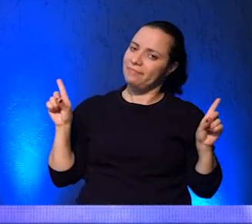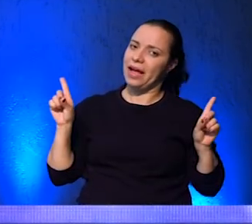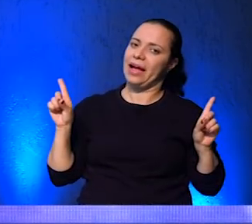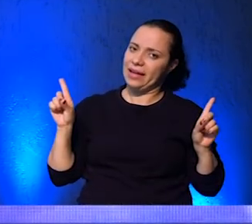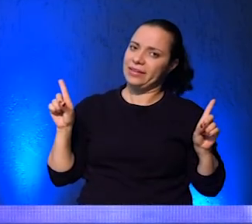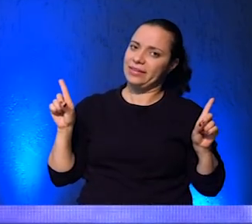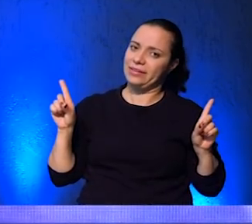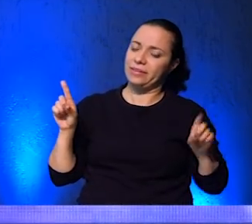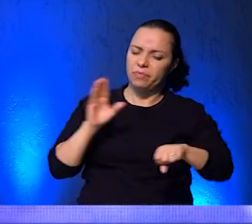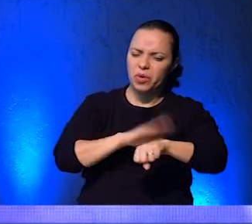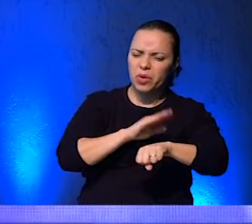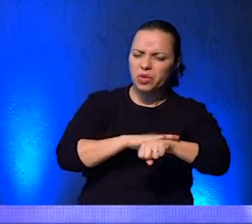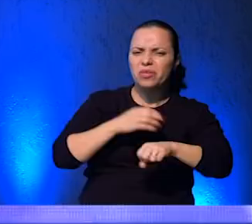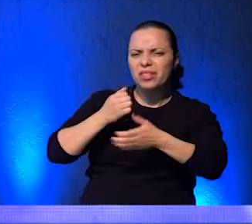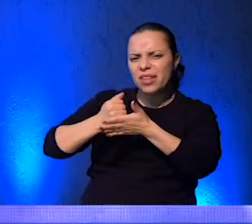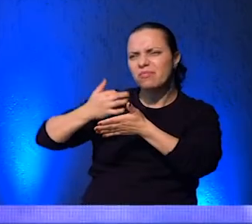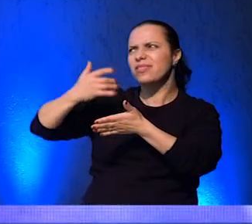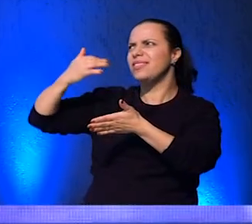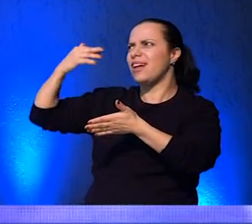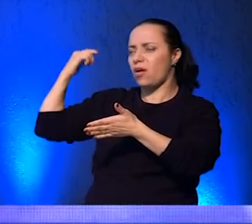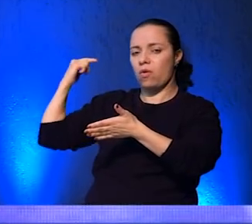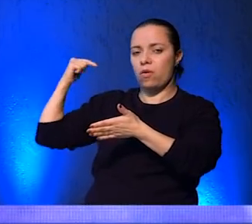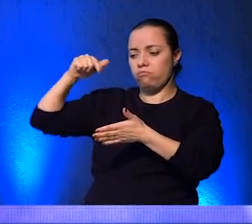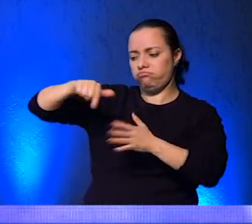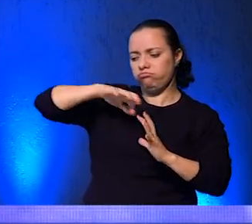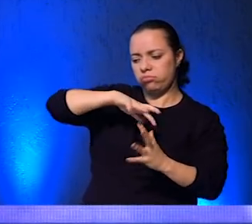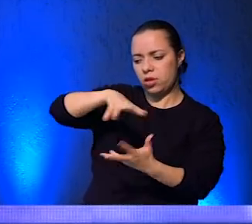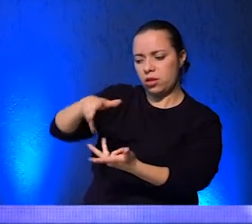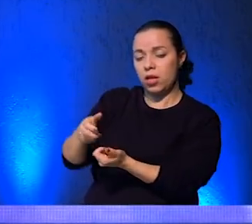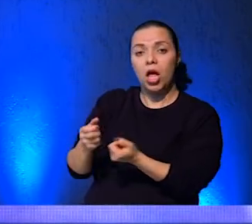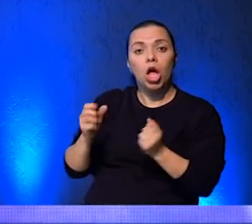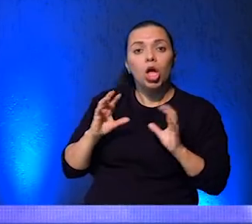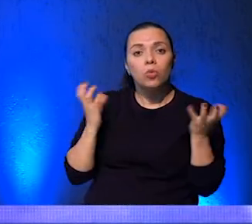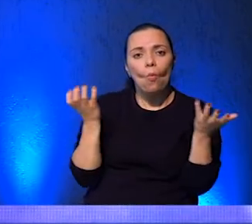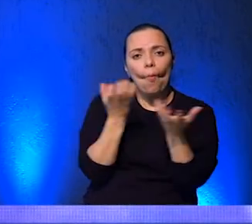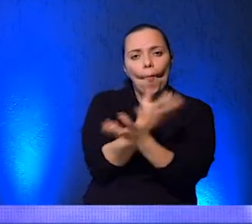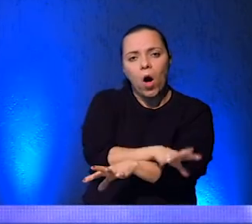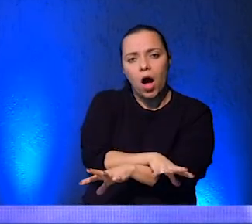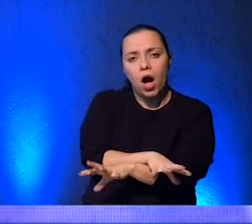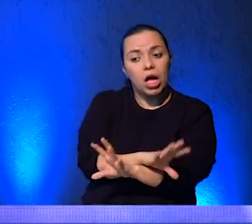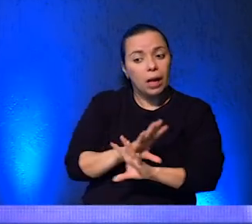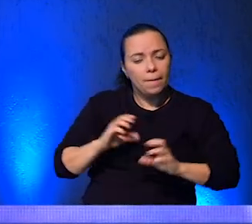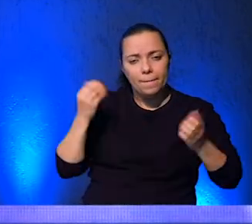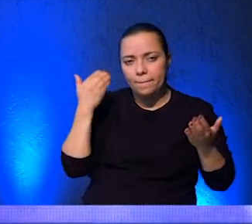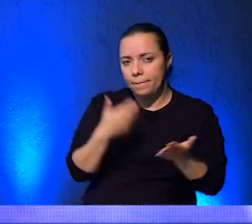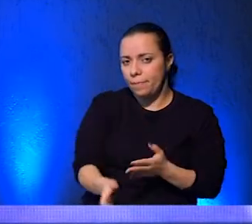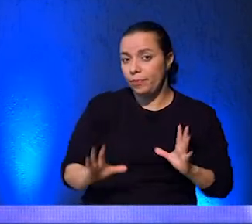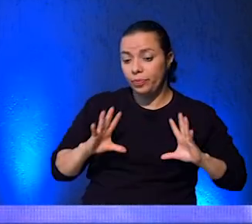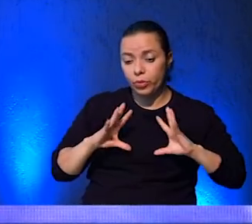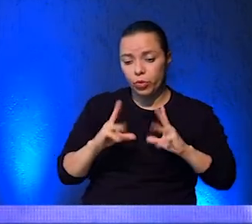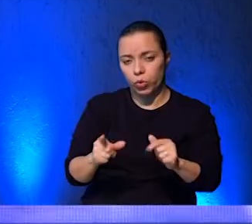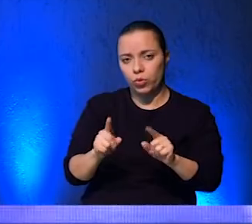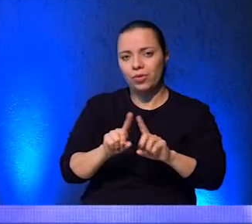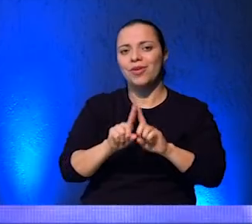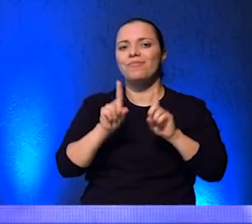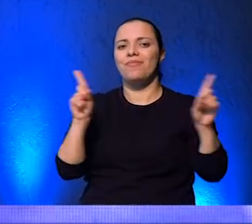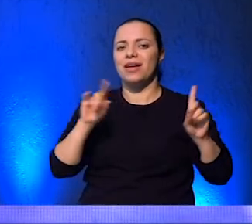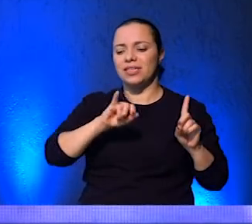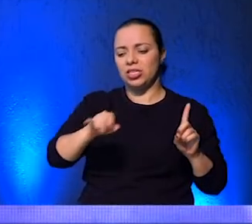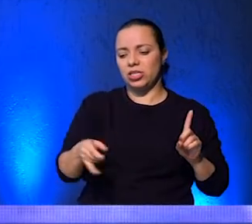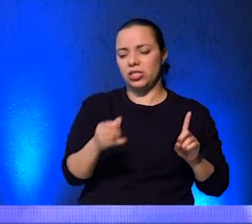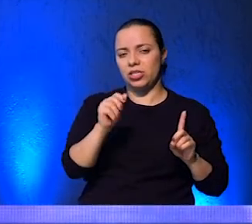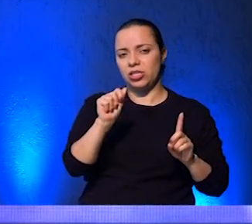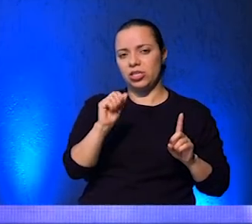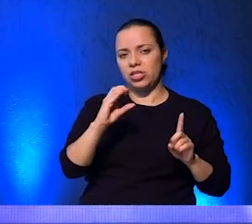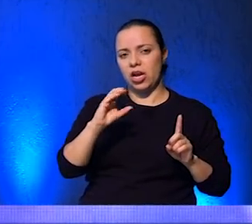inteira seco e é mas não faltou nada para jacó jacó teve tudo que precisava